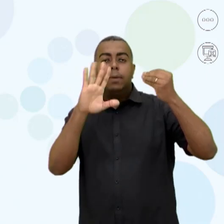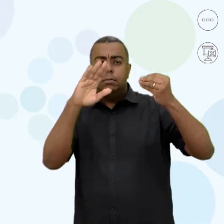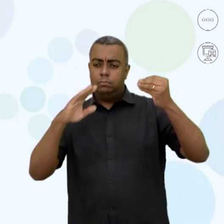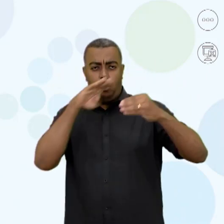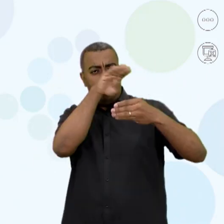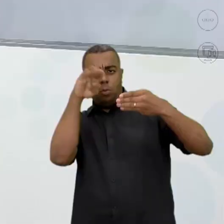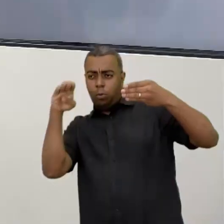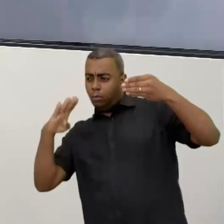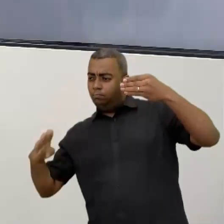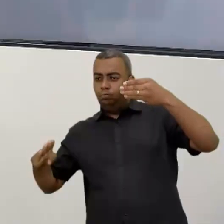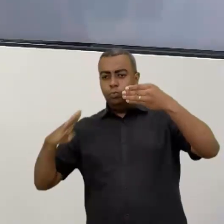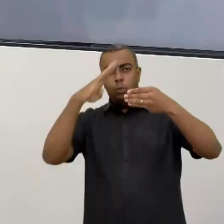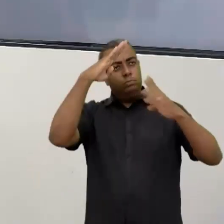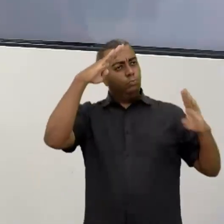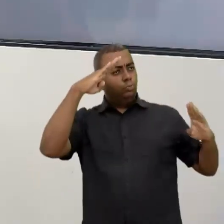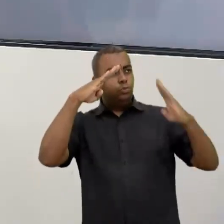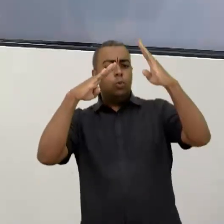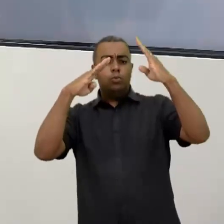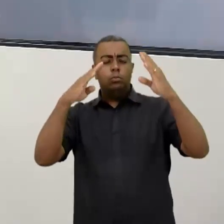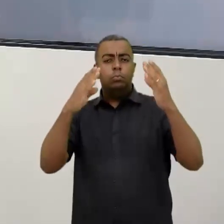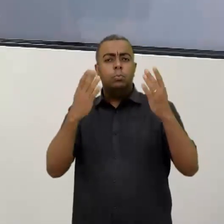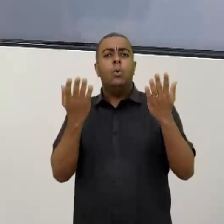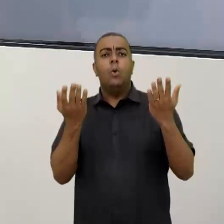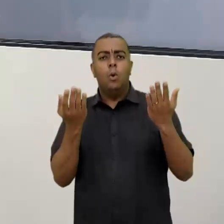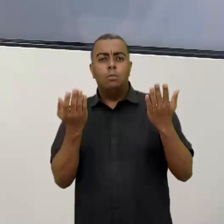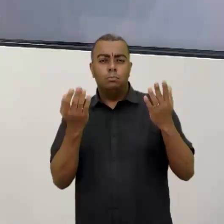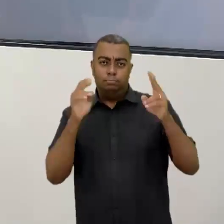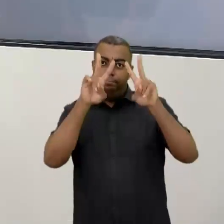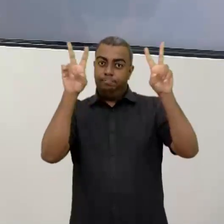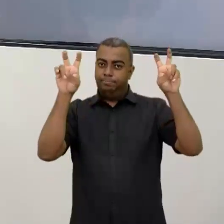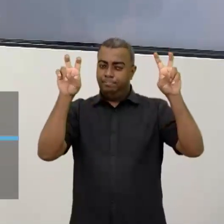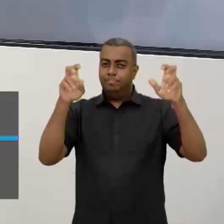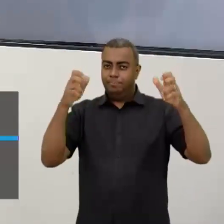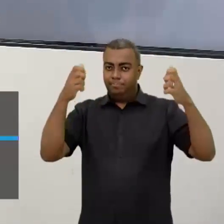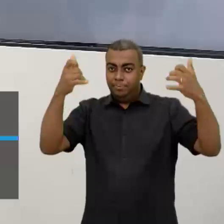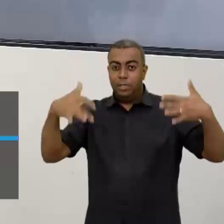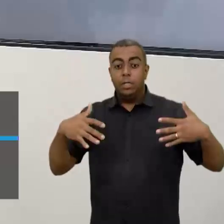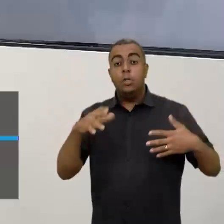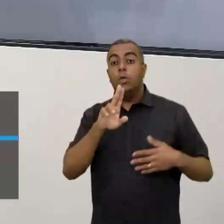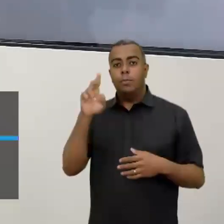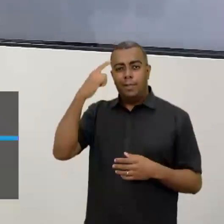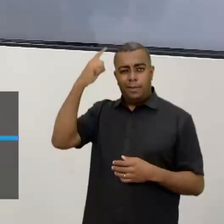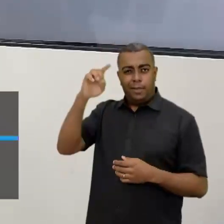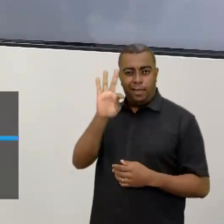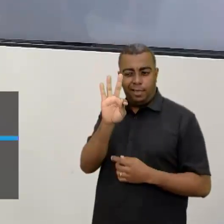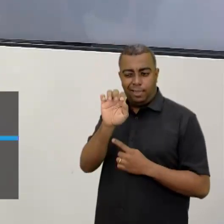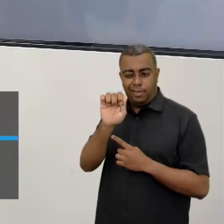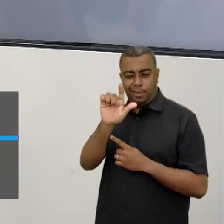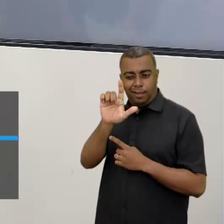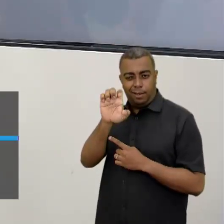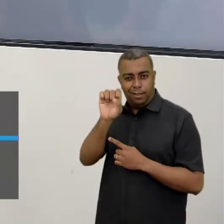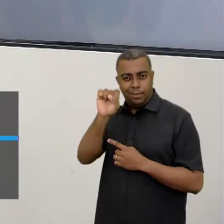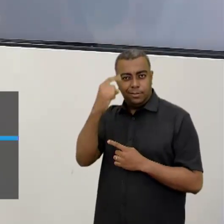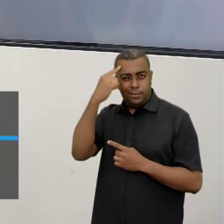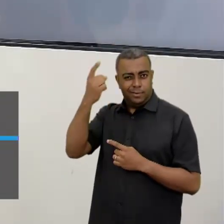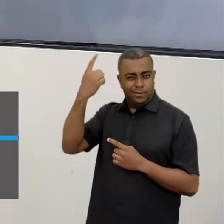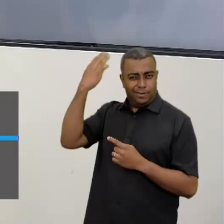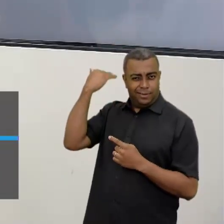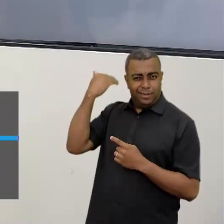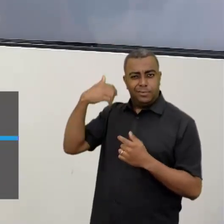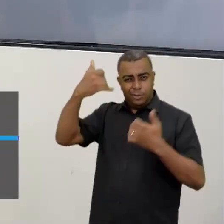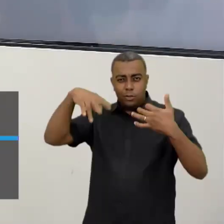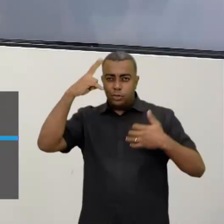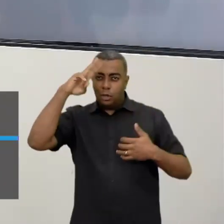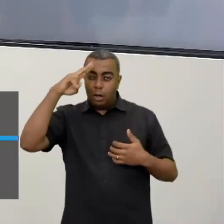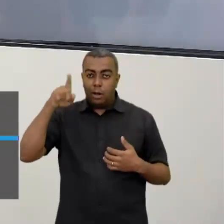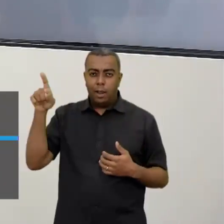duas transversais. Isso daí dá pra gente um teorema muito importante que recebeu o nome do Tales. Lembra dele? A gente contou um pouquinho da história,